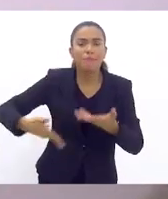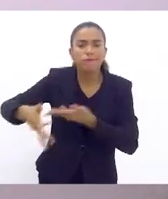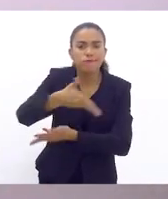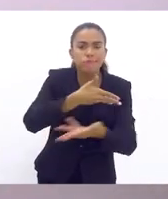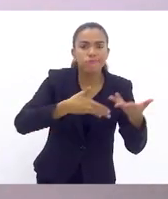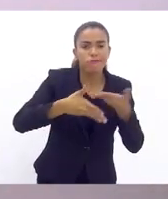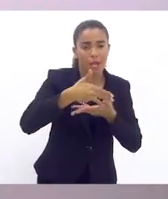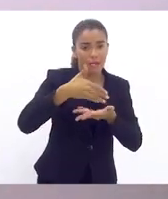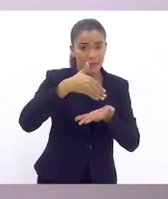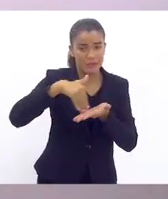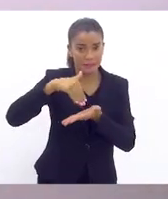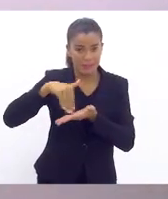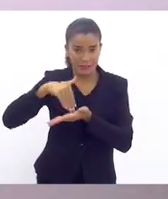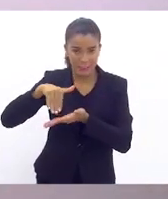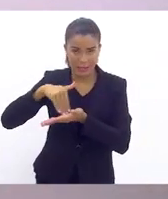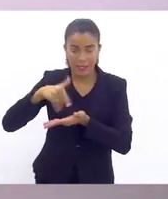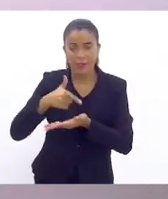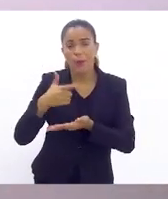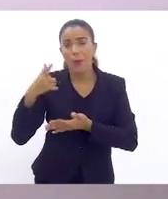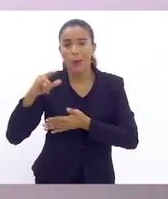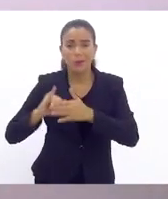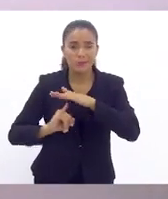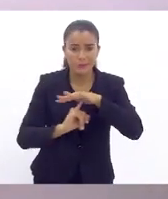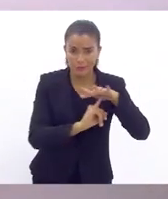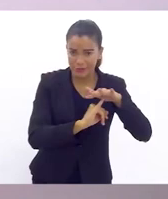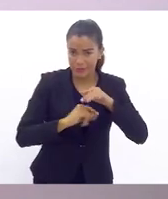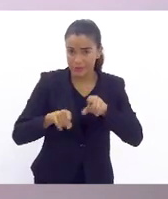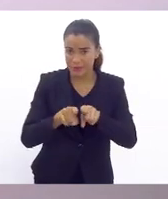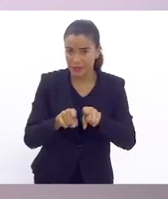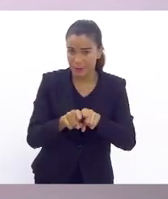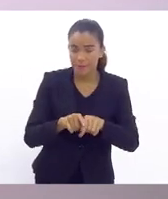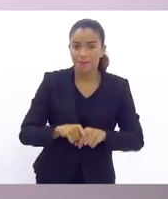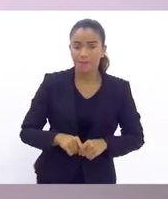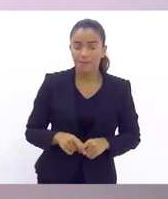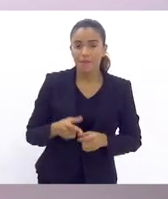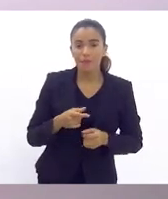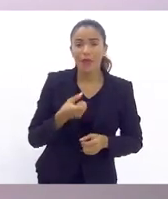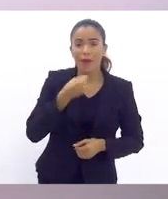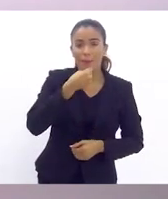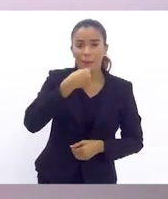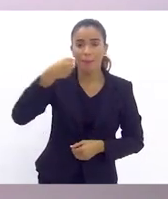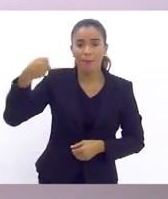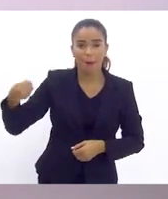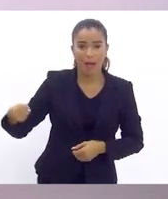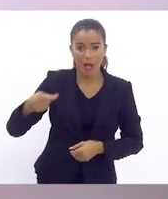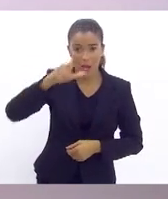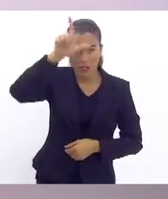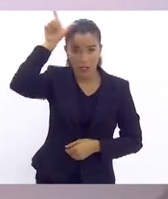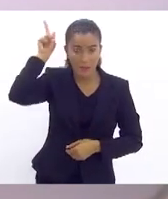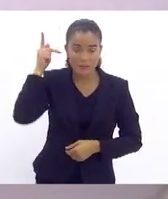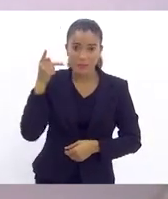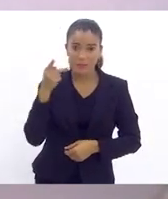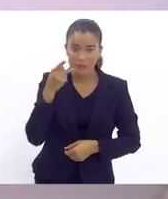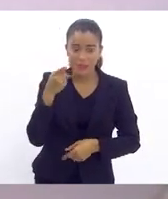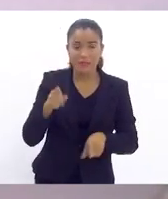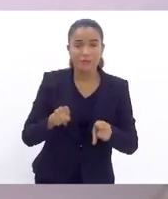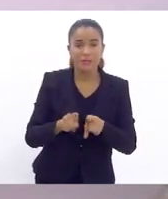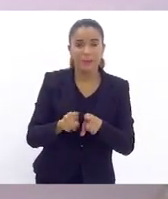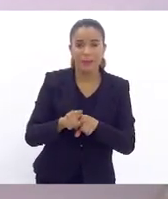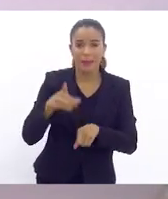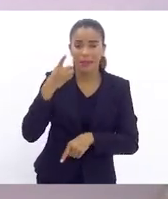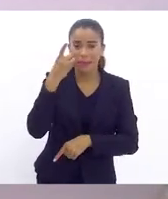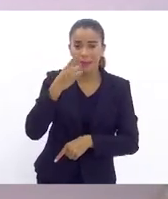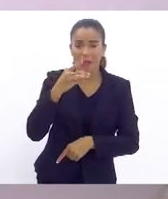organismos que estão aqui presentes né então vou passar para o Deputado Luiz Paulo em seguida para o deputado Fred Pacheco